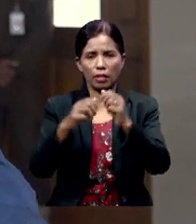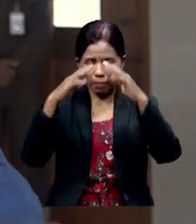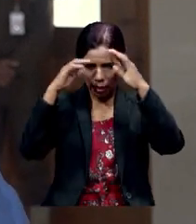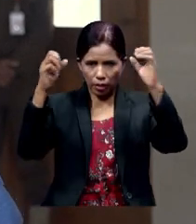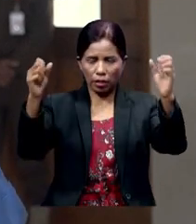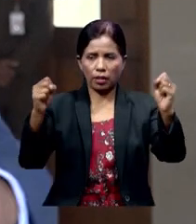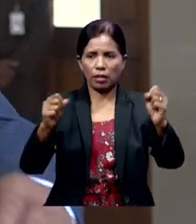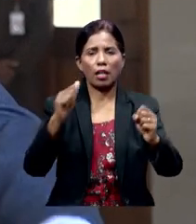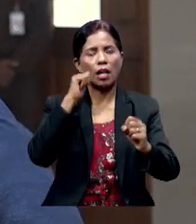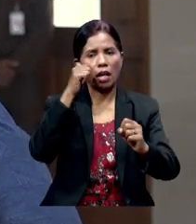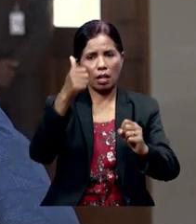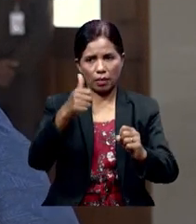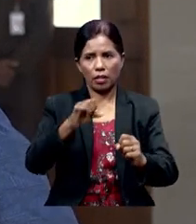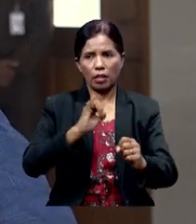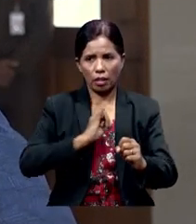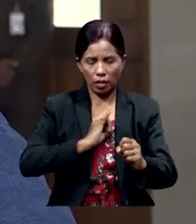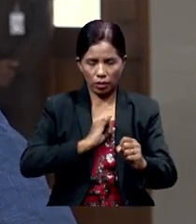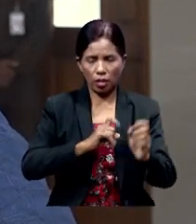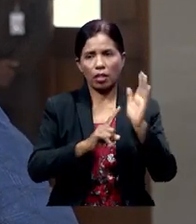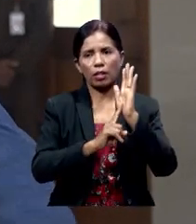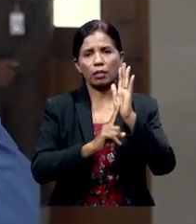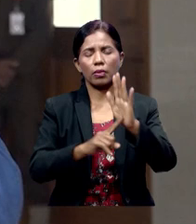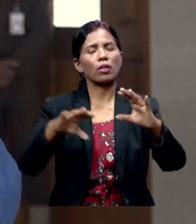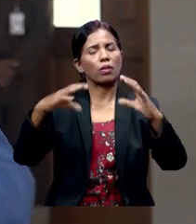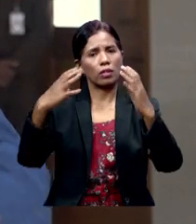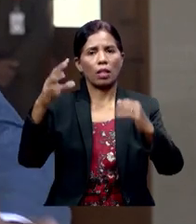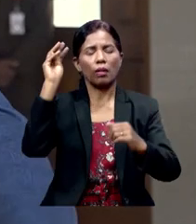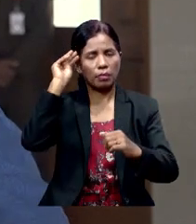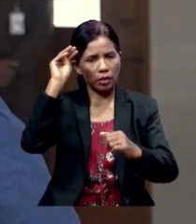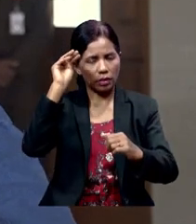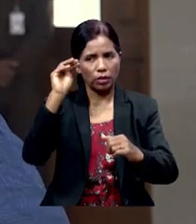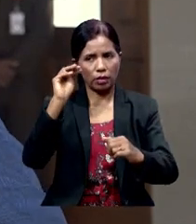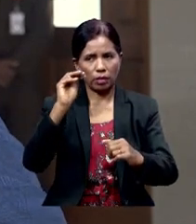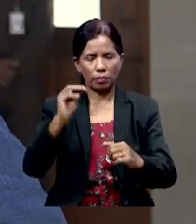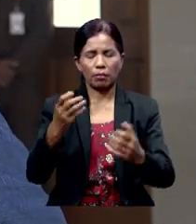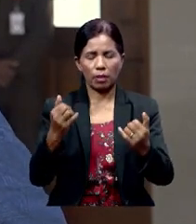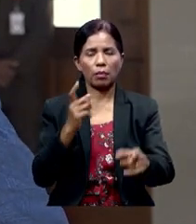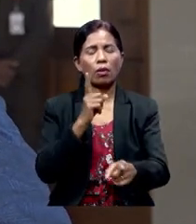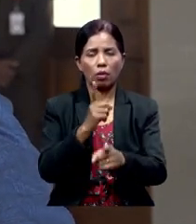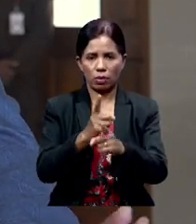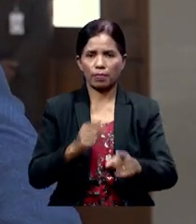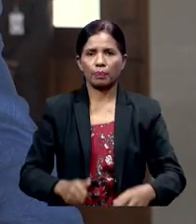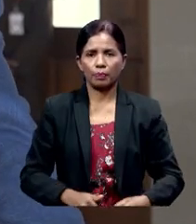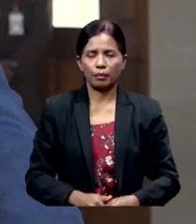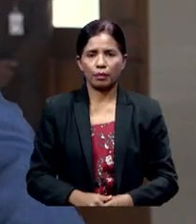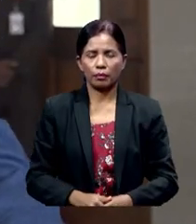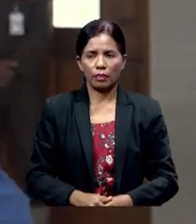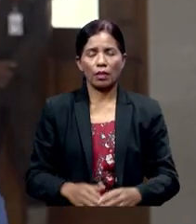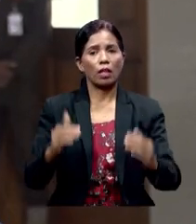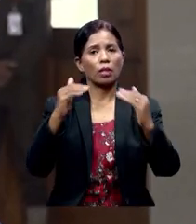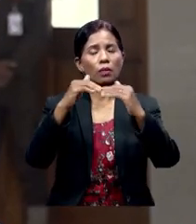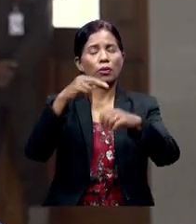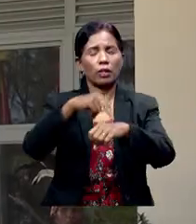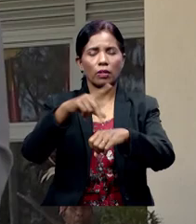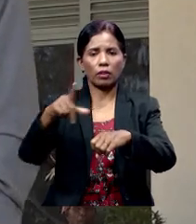e aban almos se a toba e conselho ministro mais detalhe. Fórum Internacional Negócio,